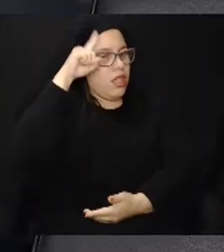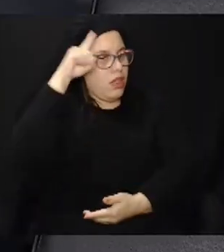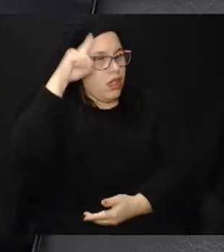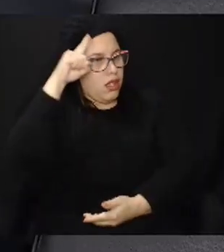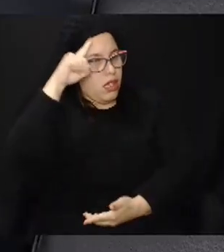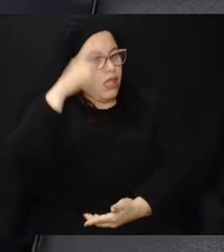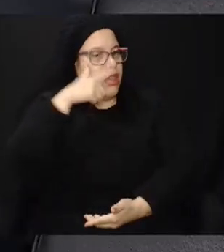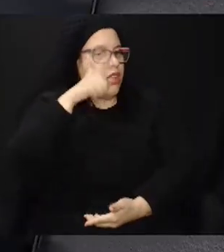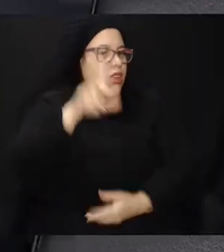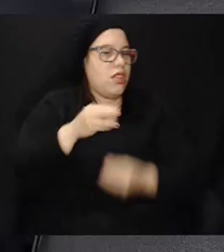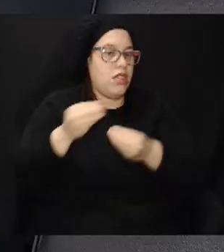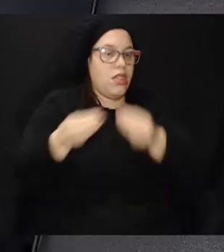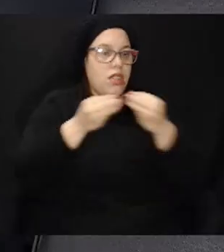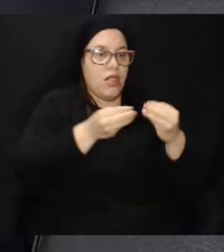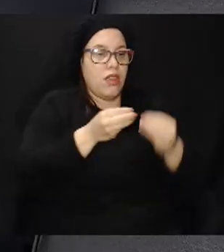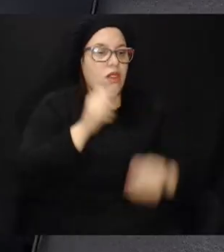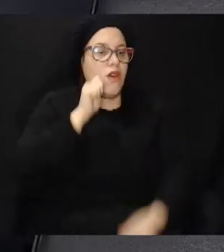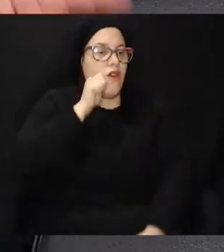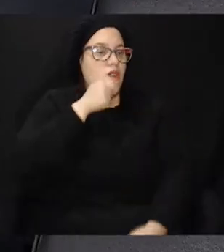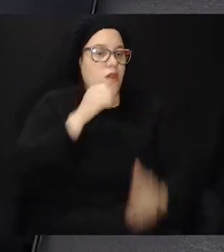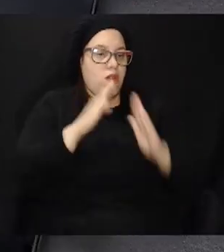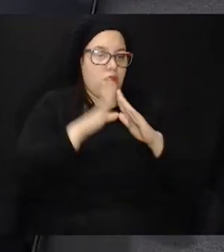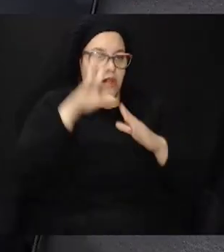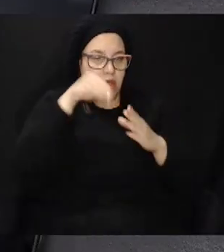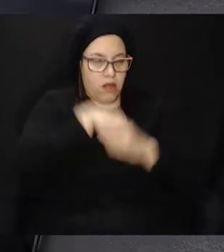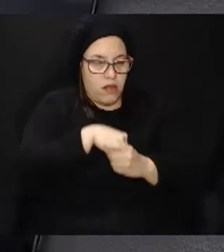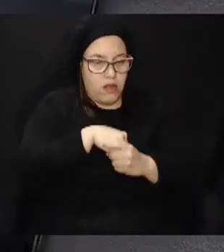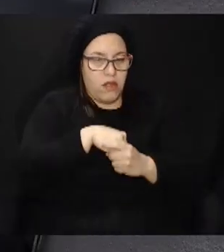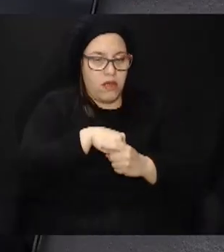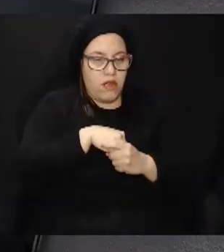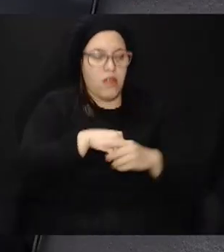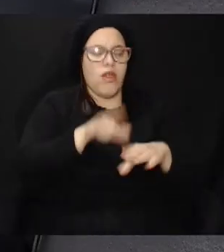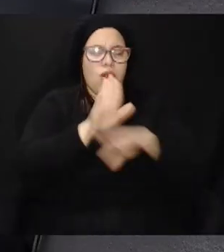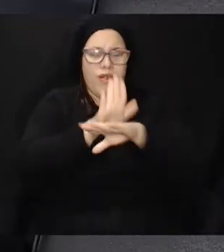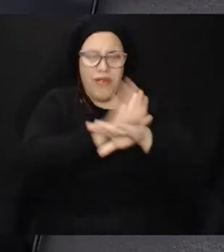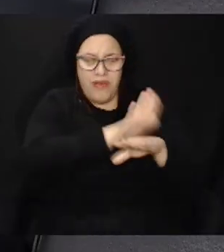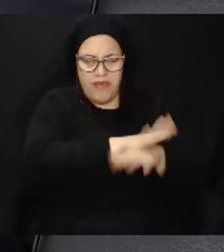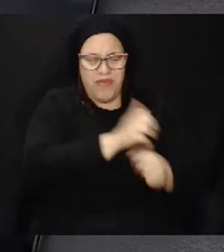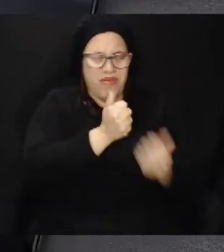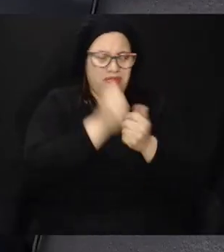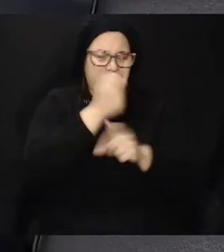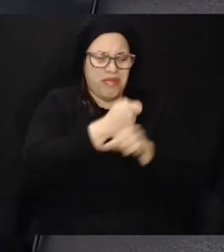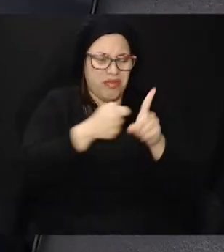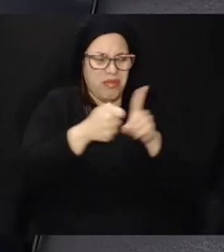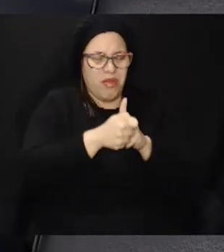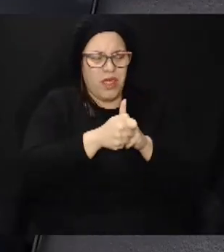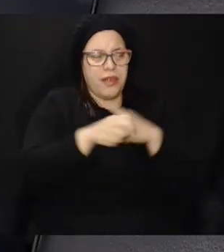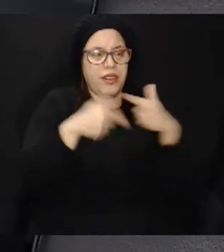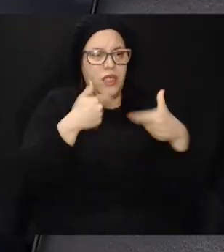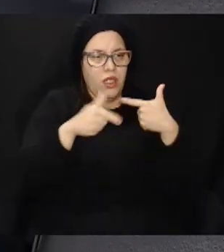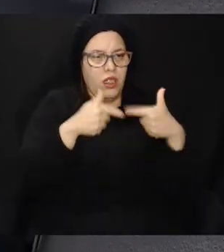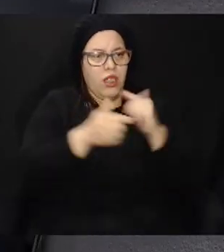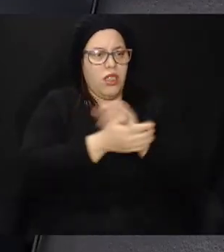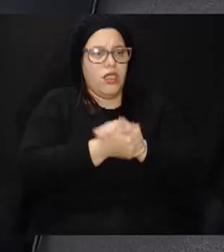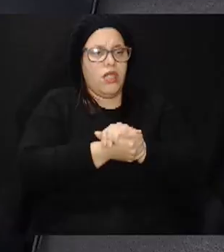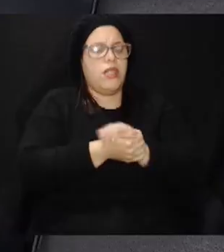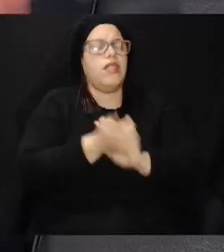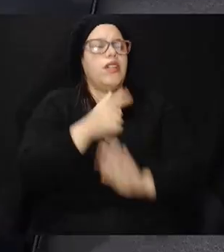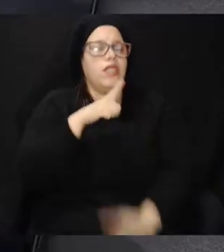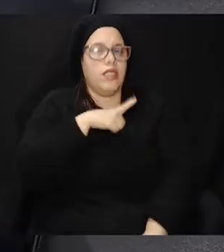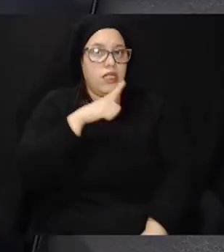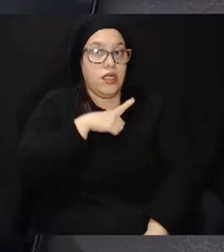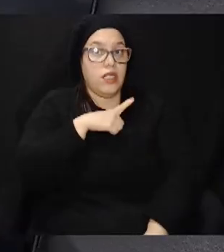levar o pão de cada dia para sua casa e ajudar a sociedade com o seu trabalho, temos também, aliás, em